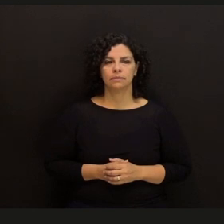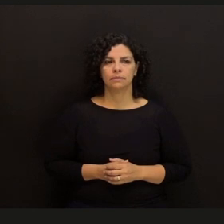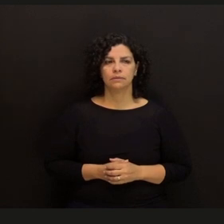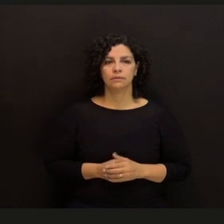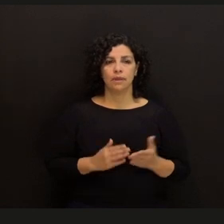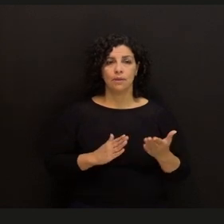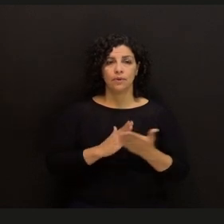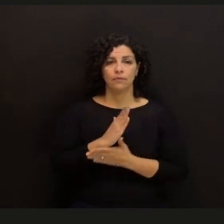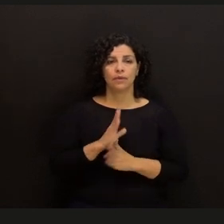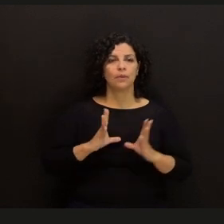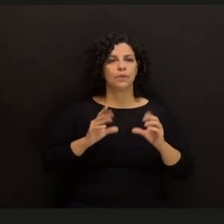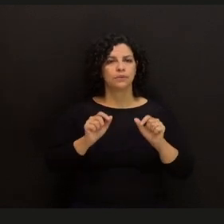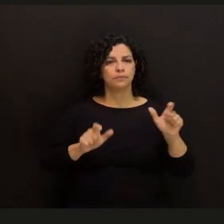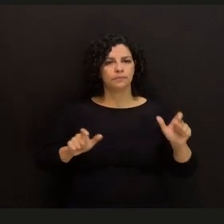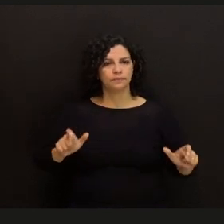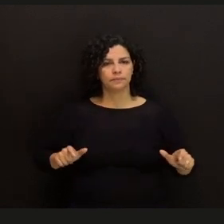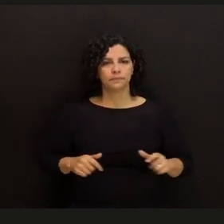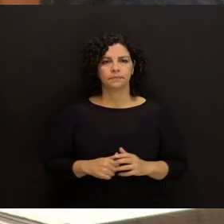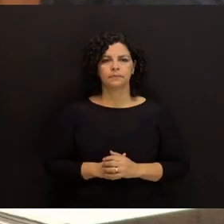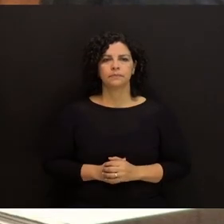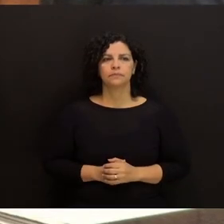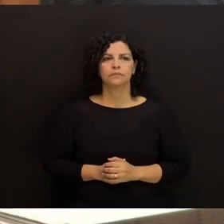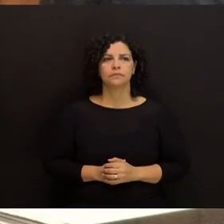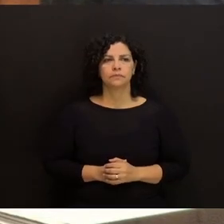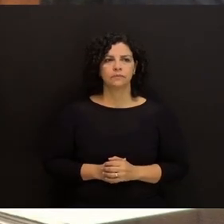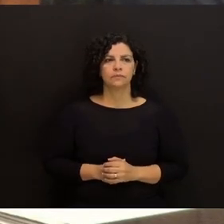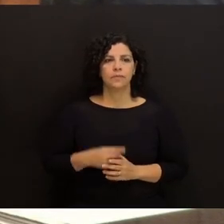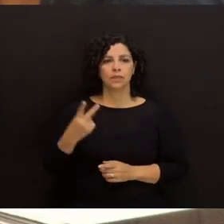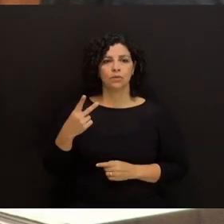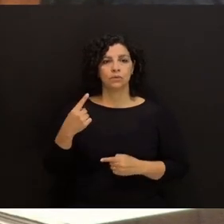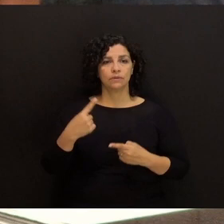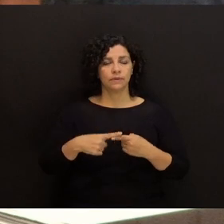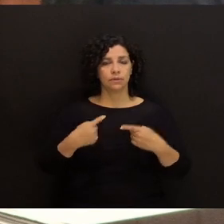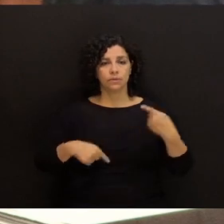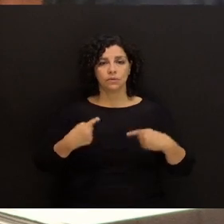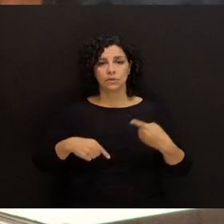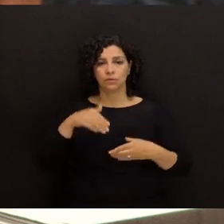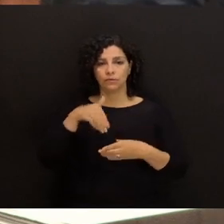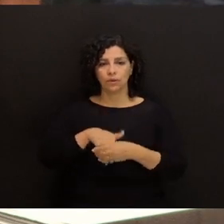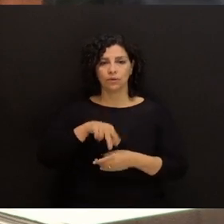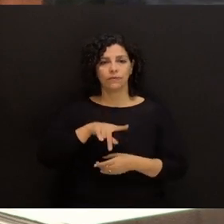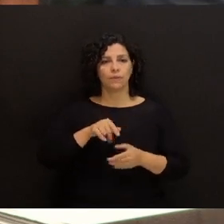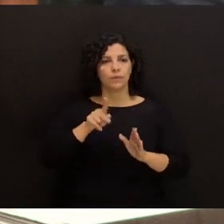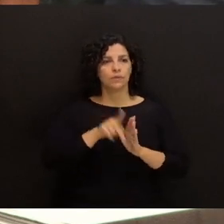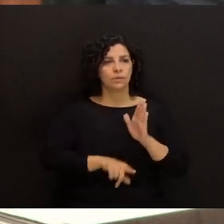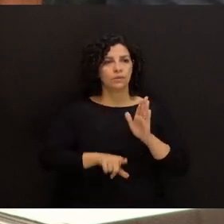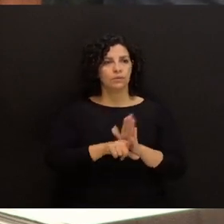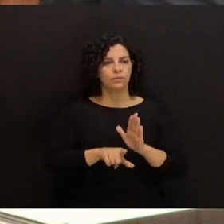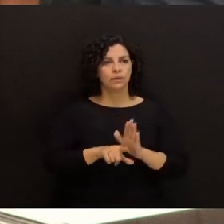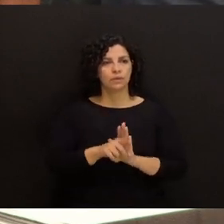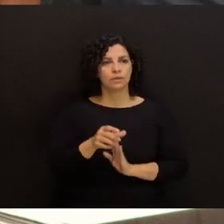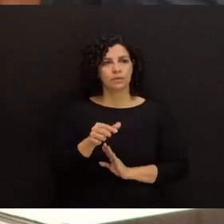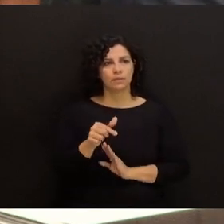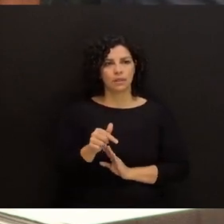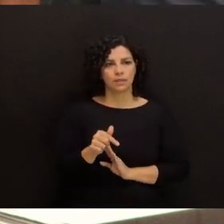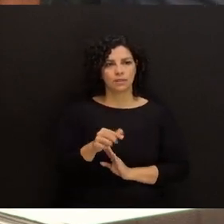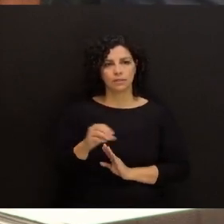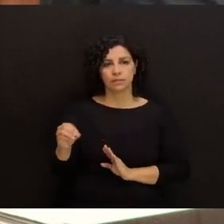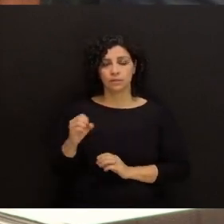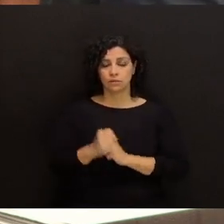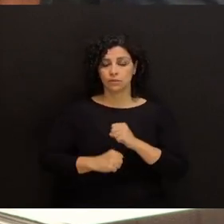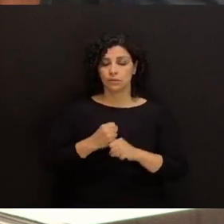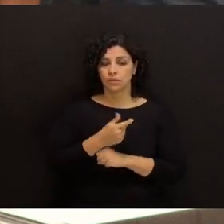aprovado pela unanimidade dos Presentes segundo turno de discussão e votação do projeto de lei número 700 de